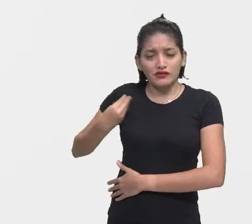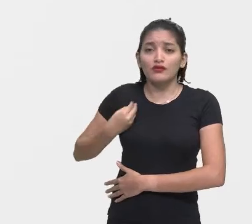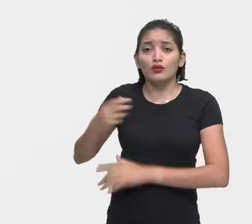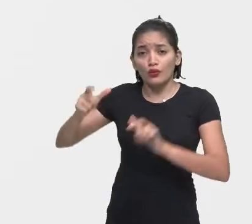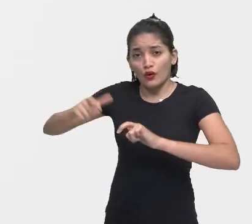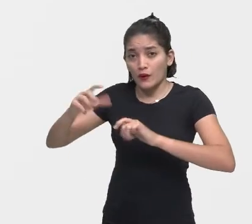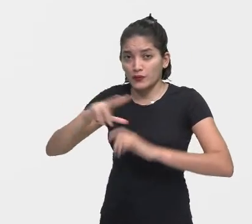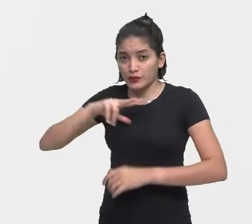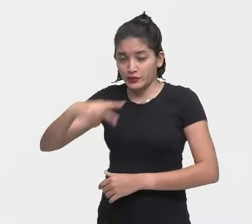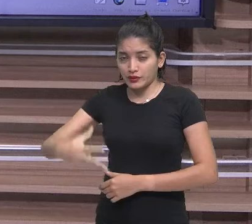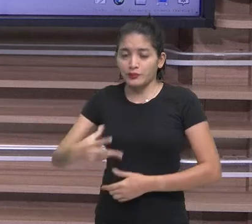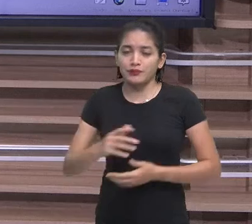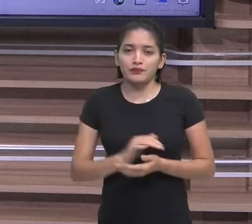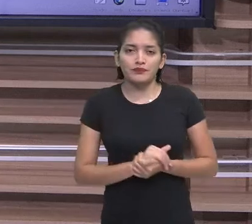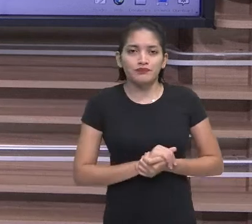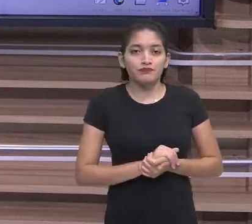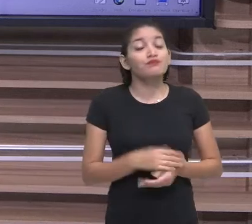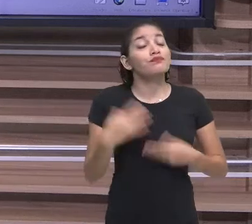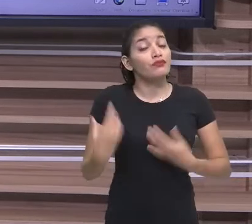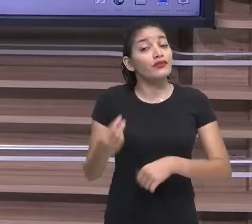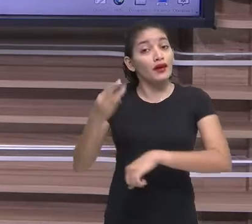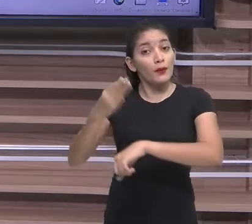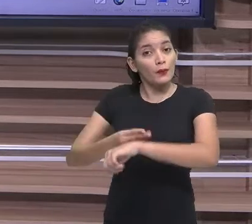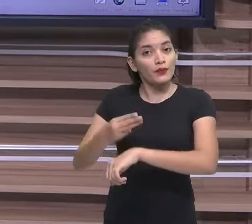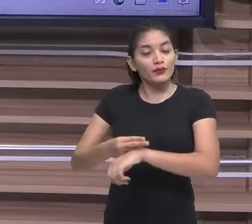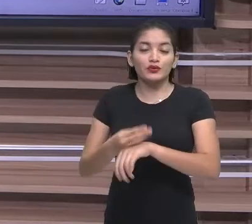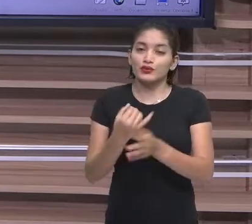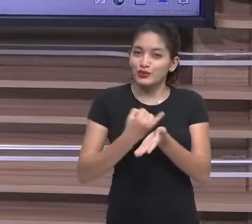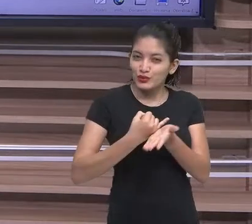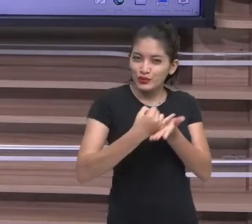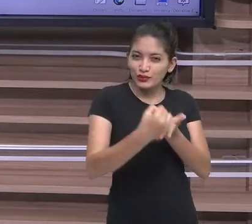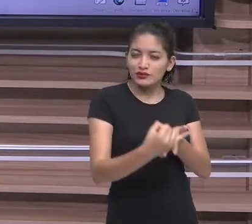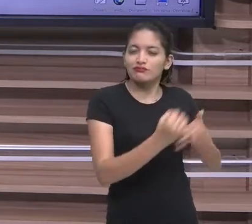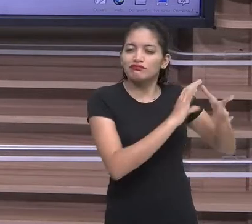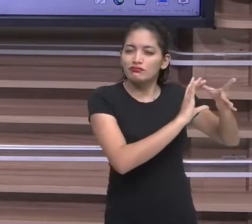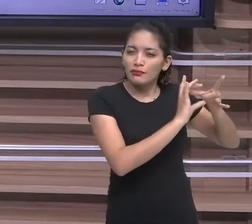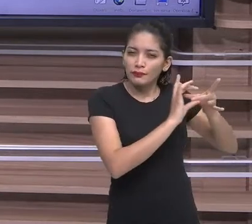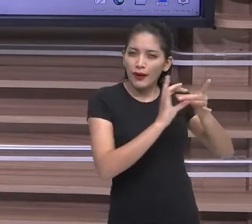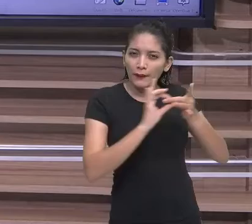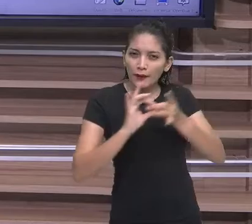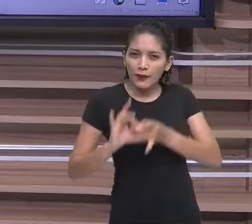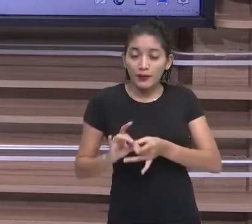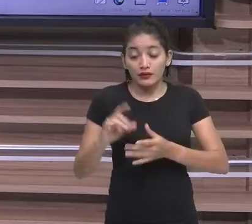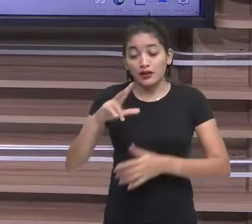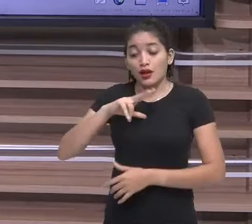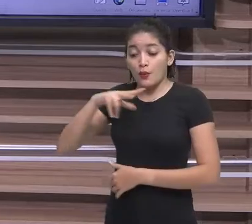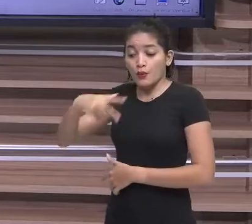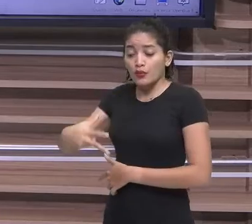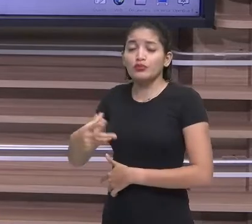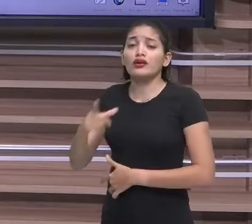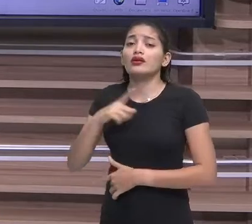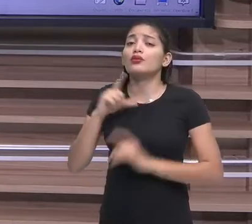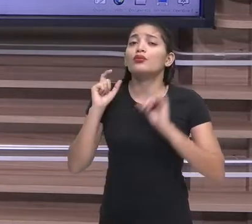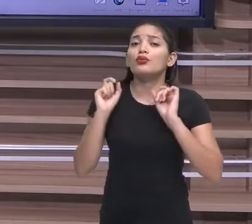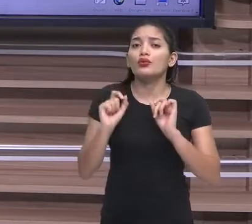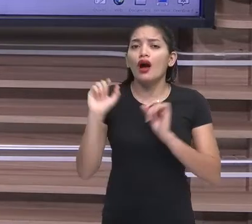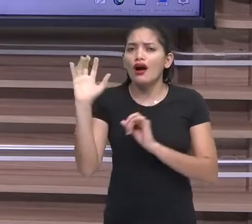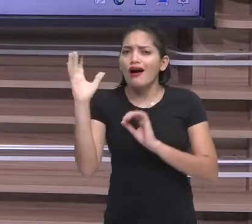Portugal. Então, o modernismo se introduz nesse contexto, né? Portugal está passando por